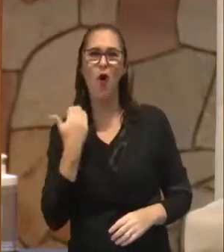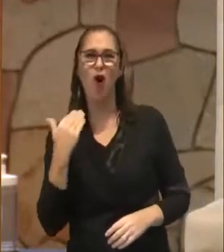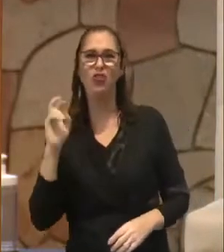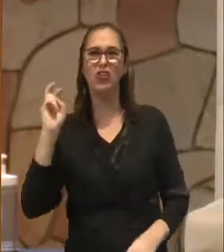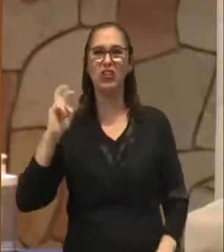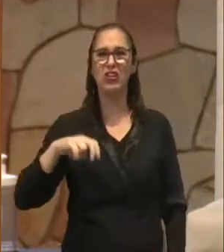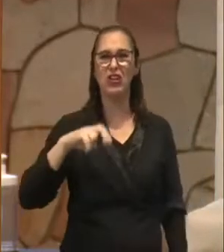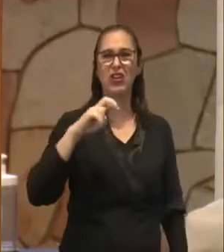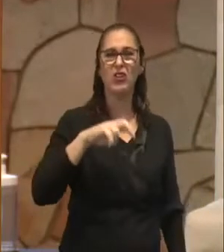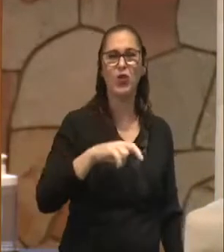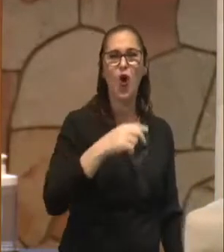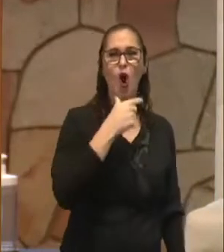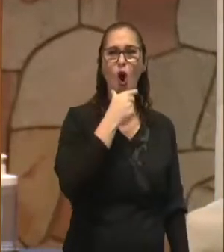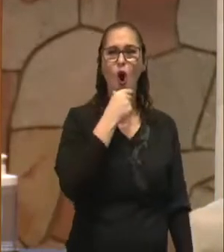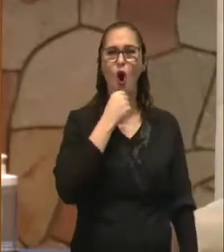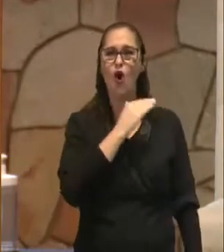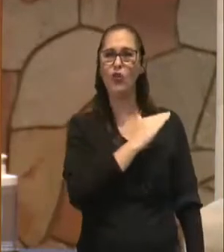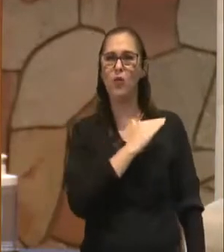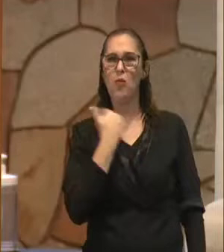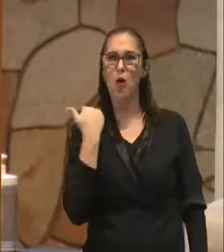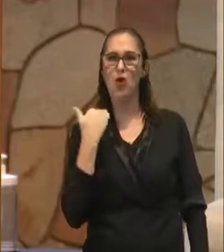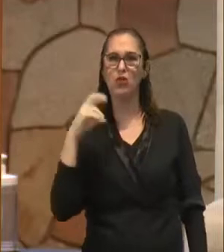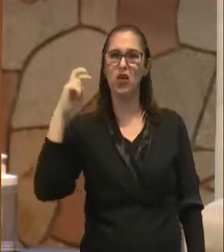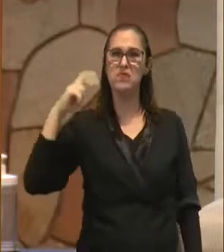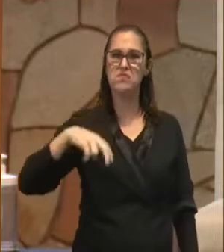andando, homem morto